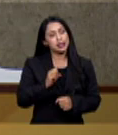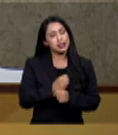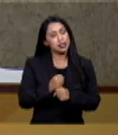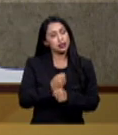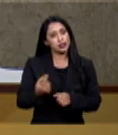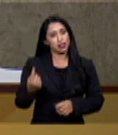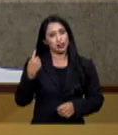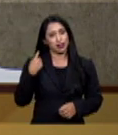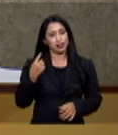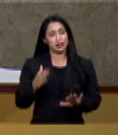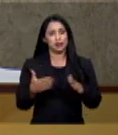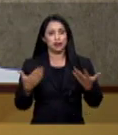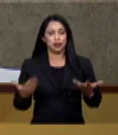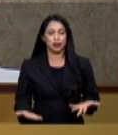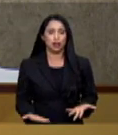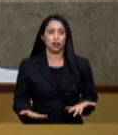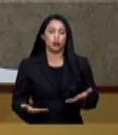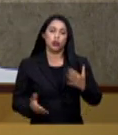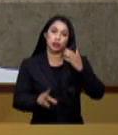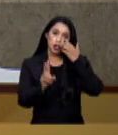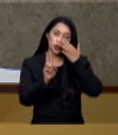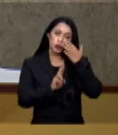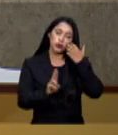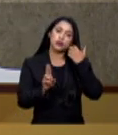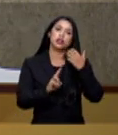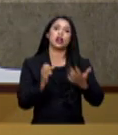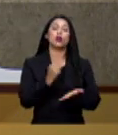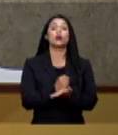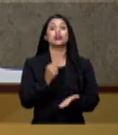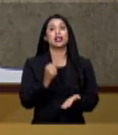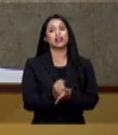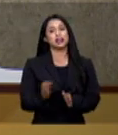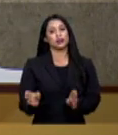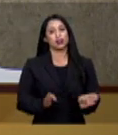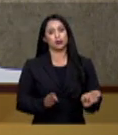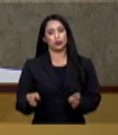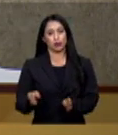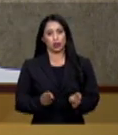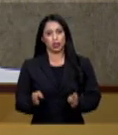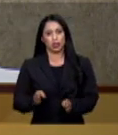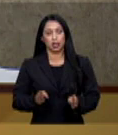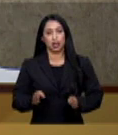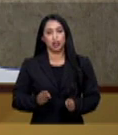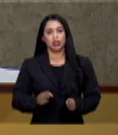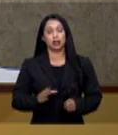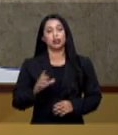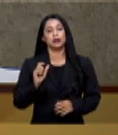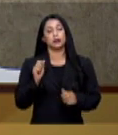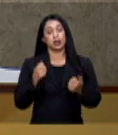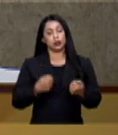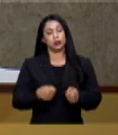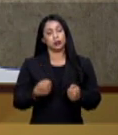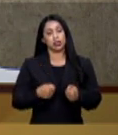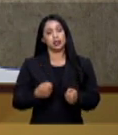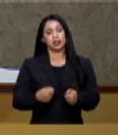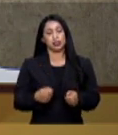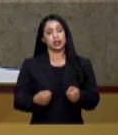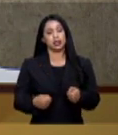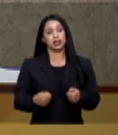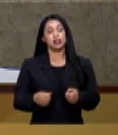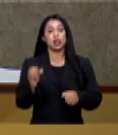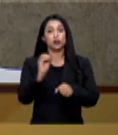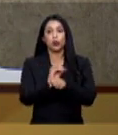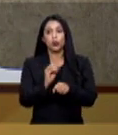Públicos, a indevida utilização de contratação temporária para suprir demanda de atendimento